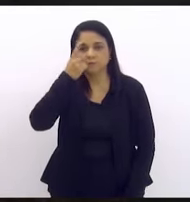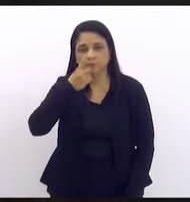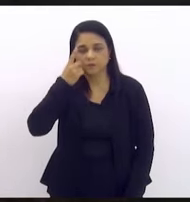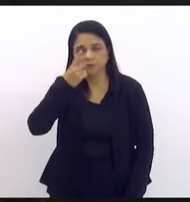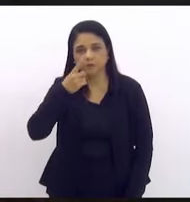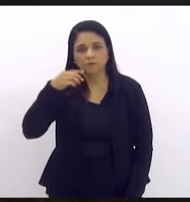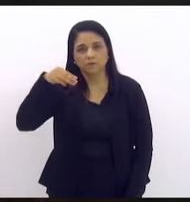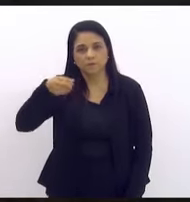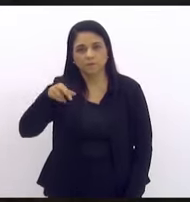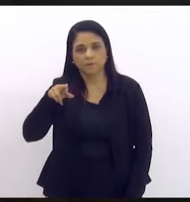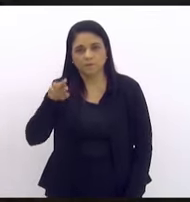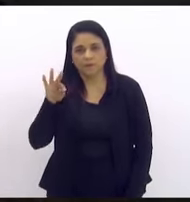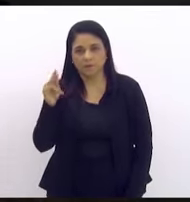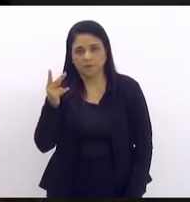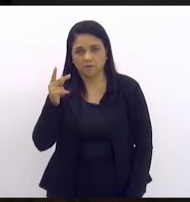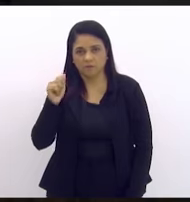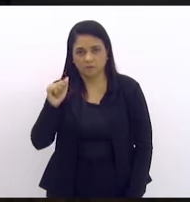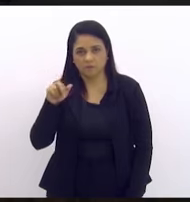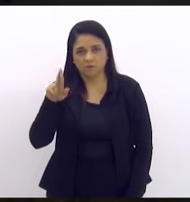Deputada Marta Rocha.